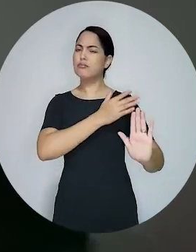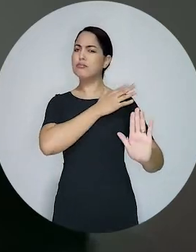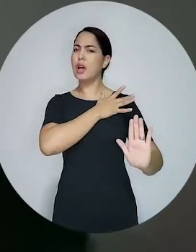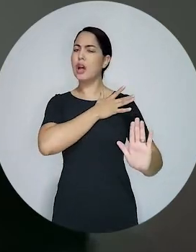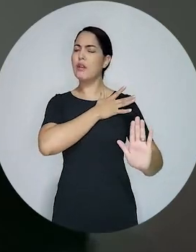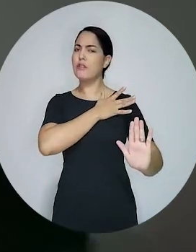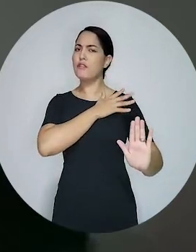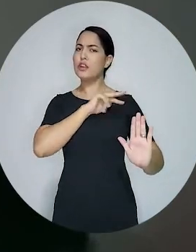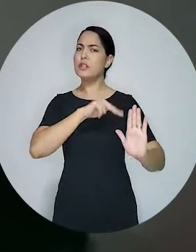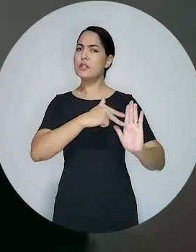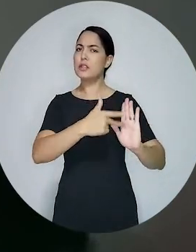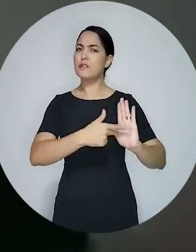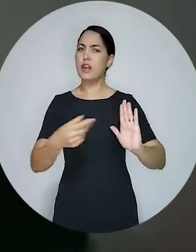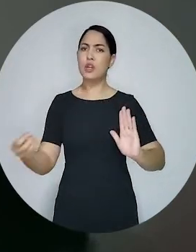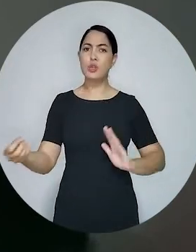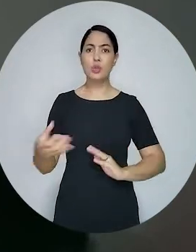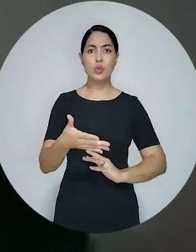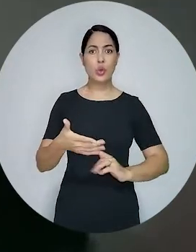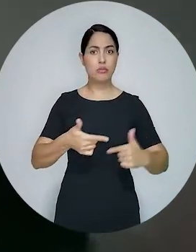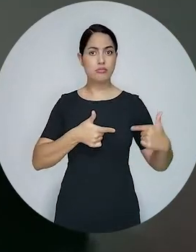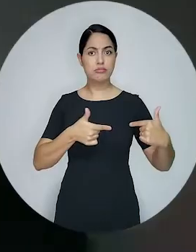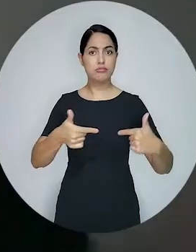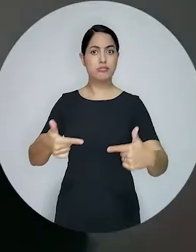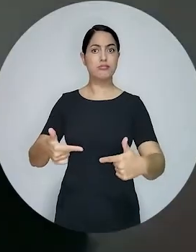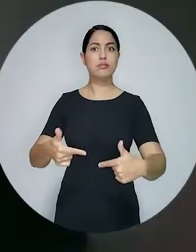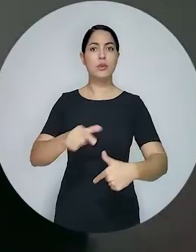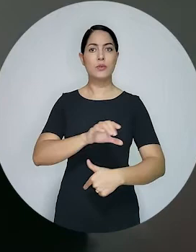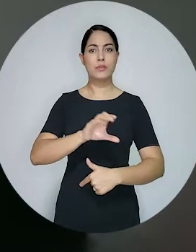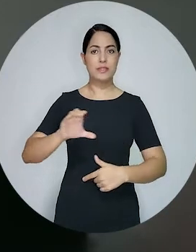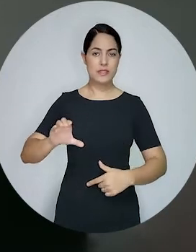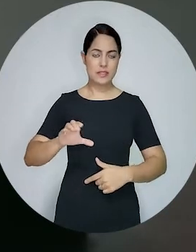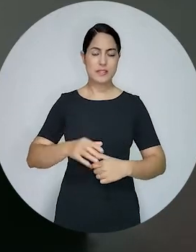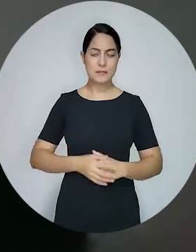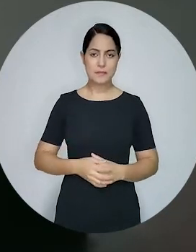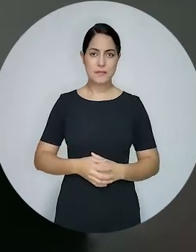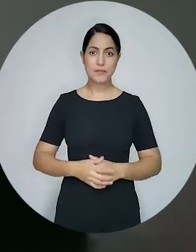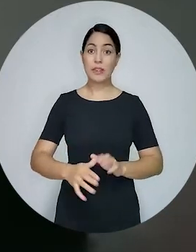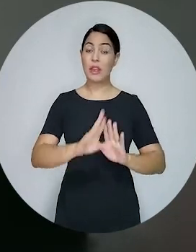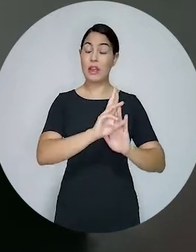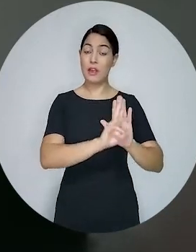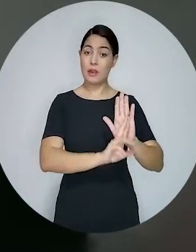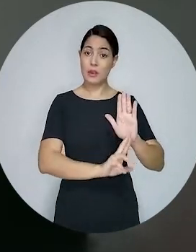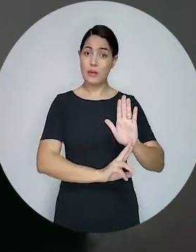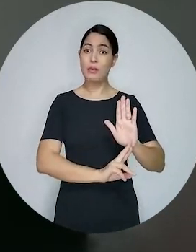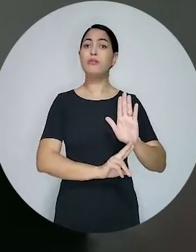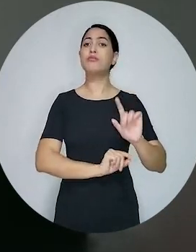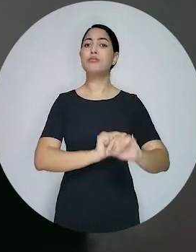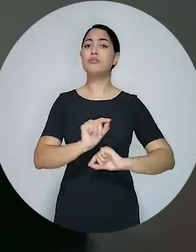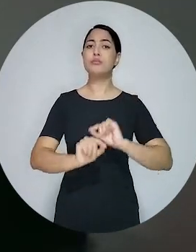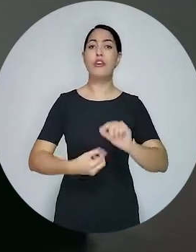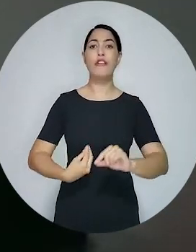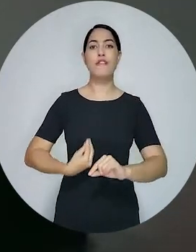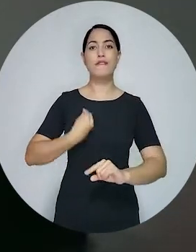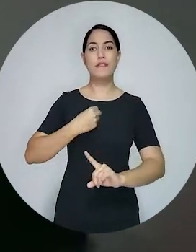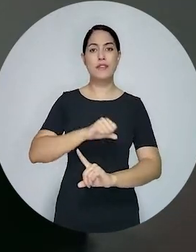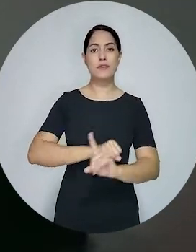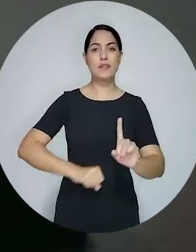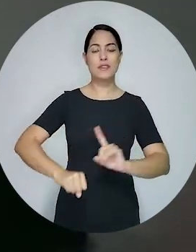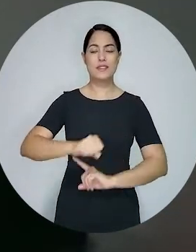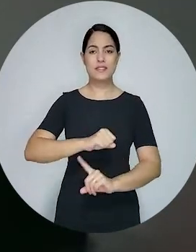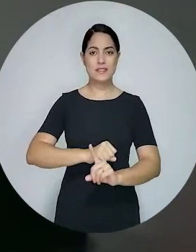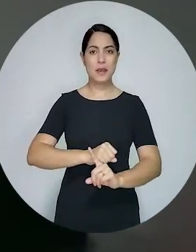STJ teve um papel imensurável por meio da organização das jornadas de direito civil. Ao regular a vida em sociedade, o